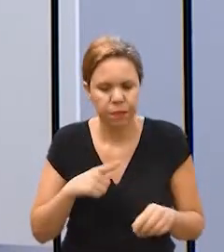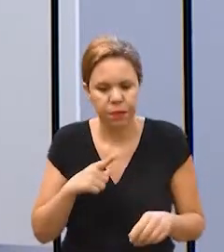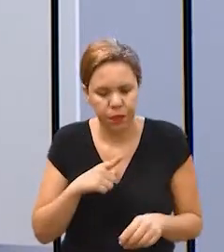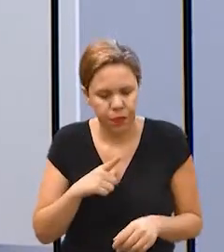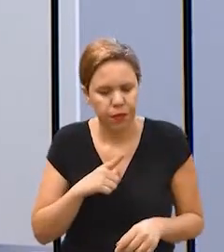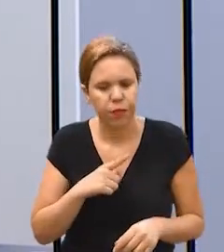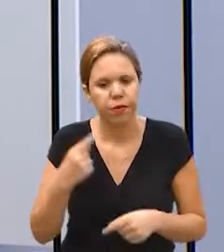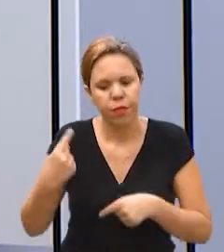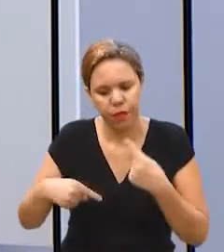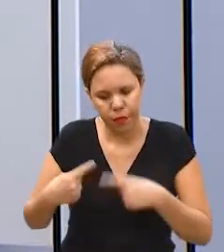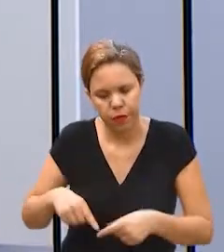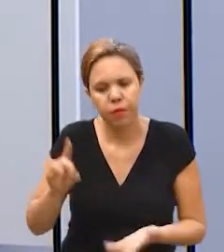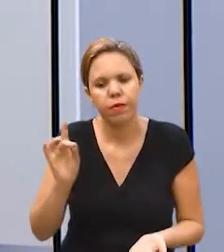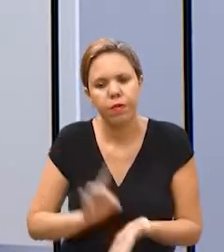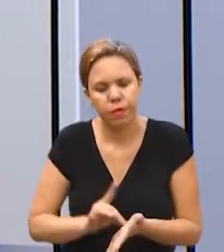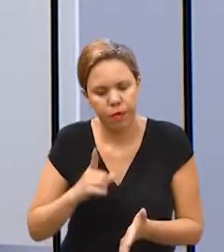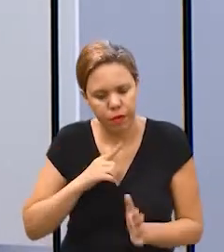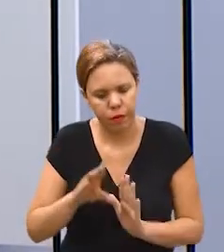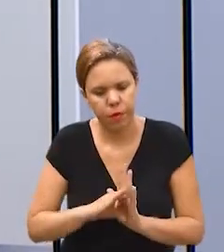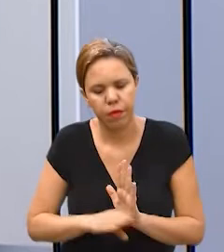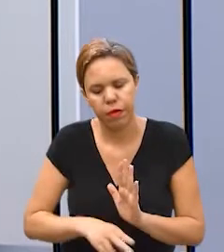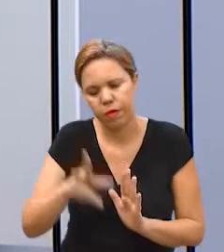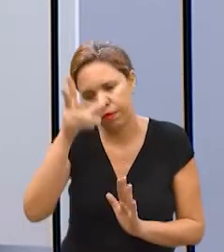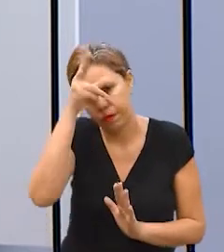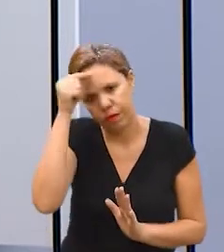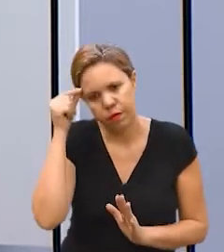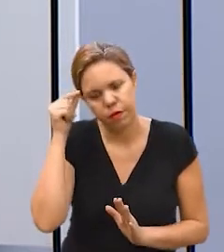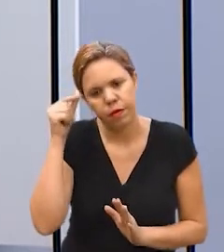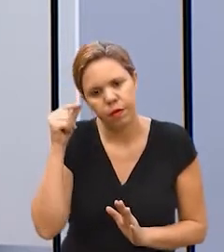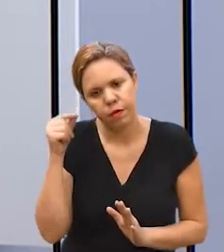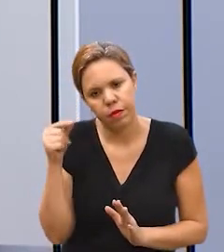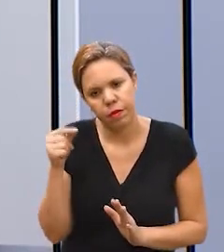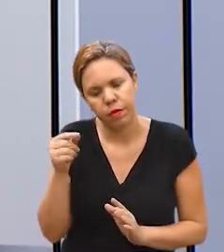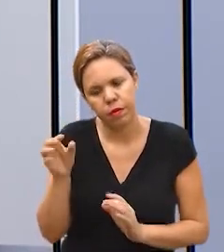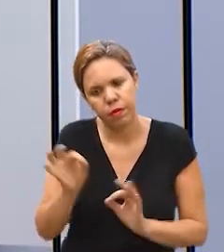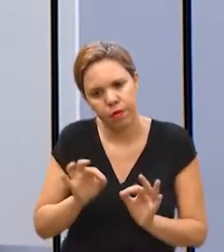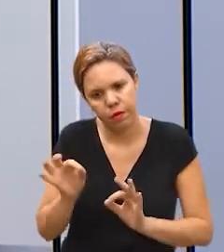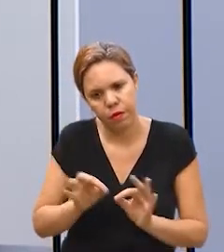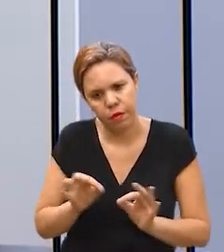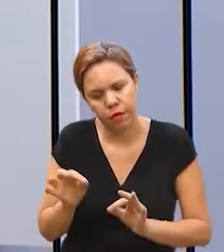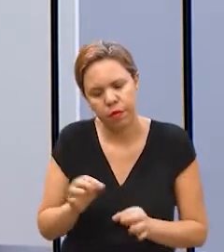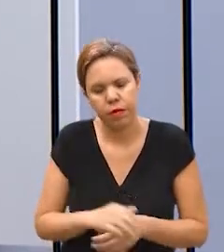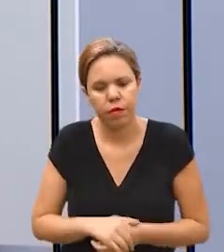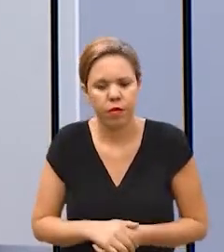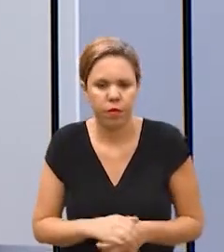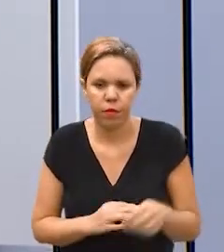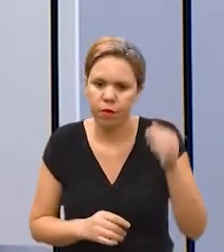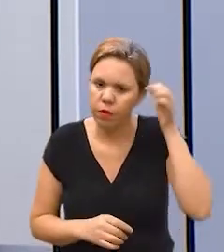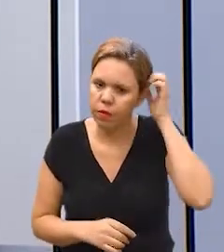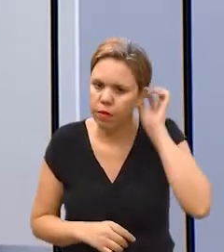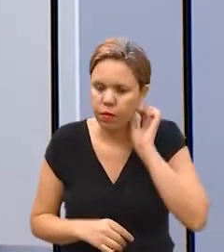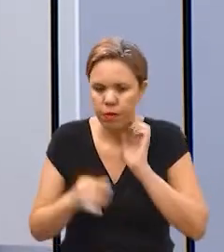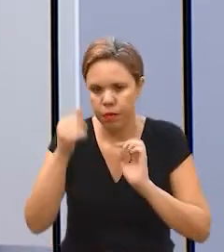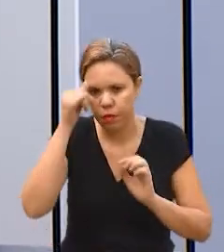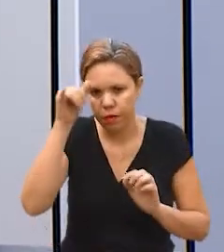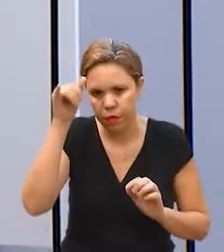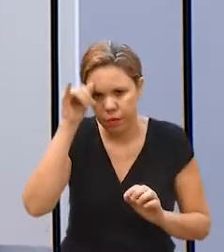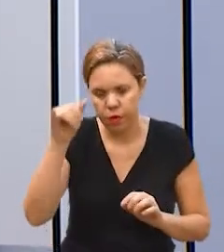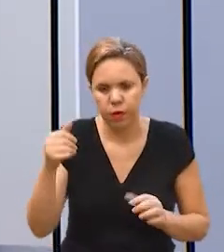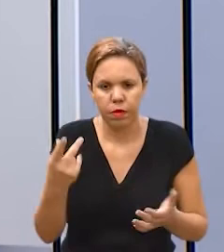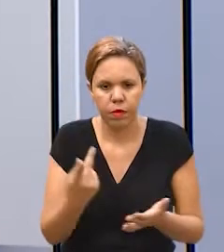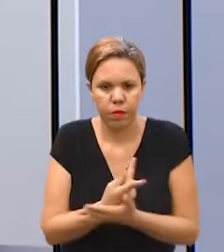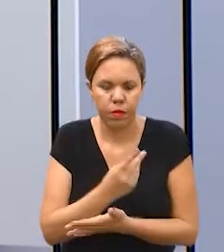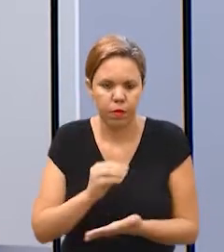ter realmente um plano municipal bem elaborado, coordenado, para combater esses índices de evasão